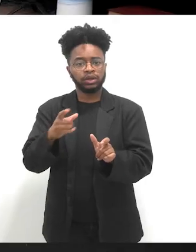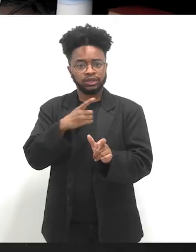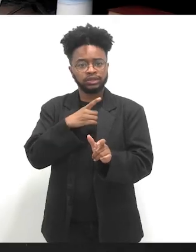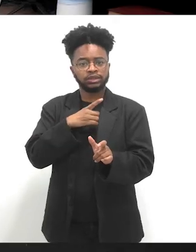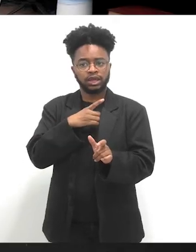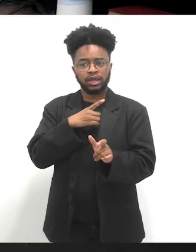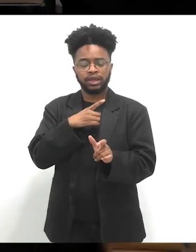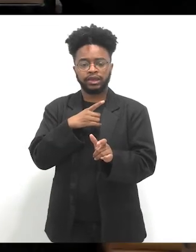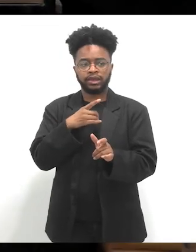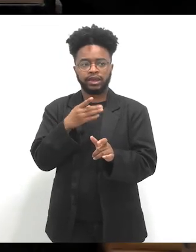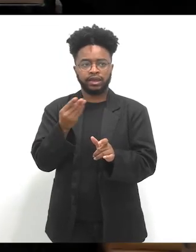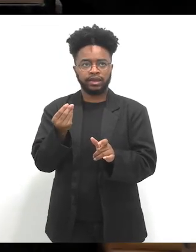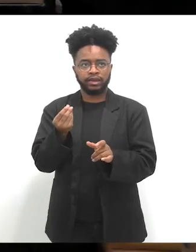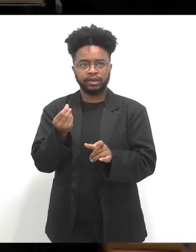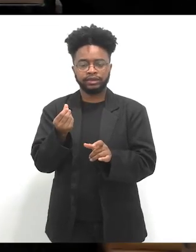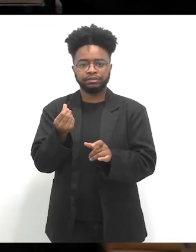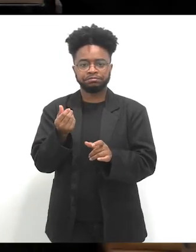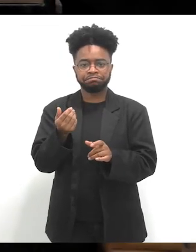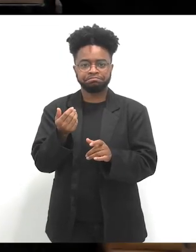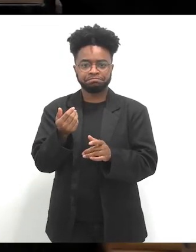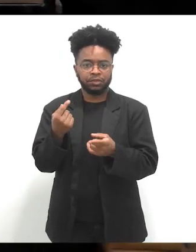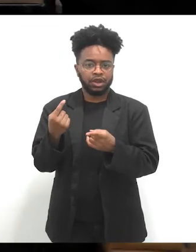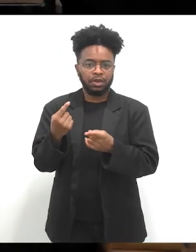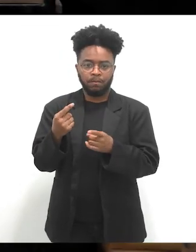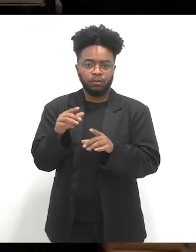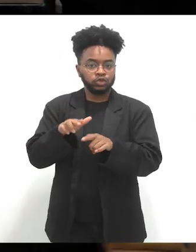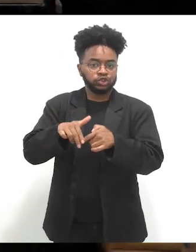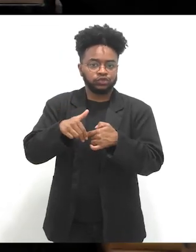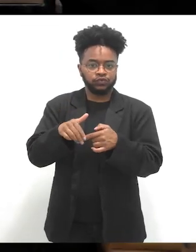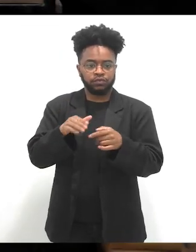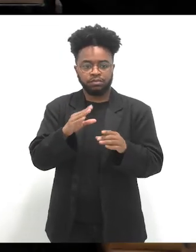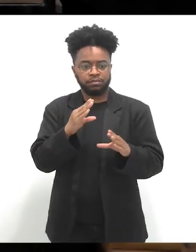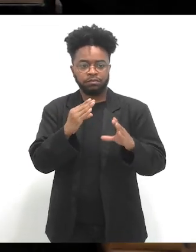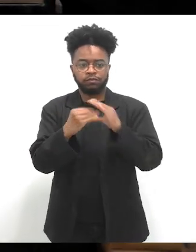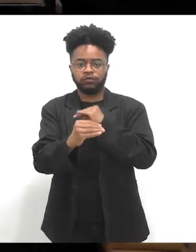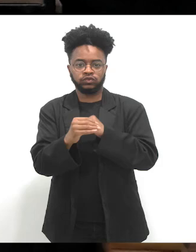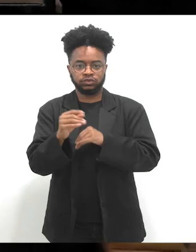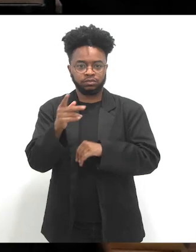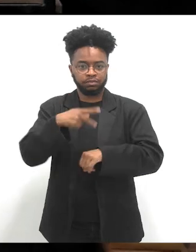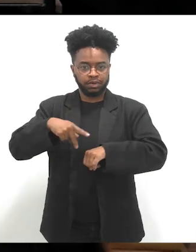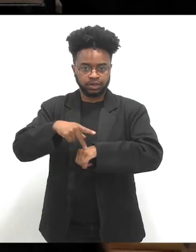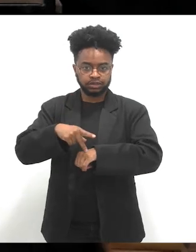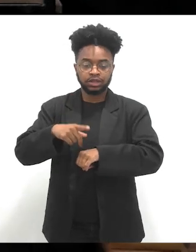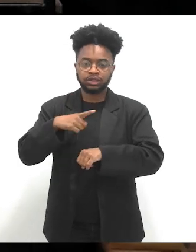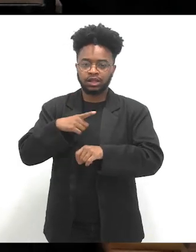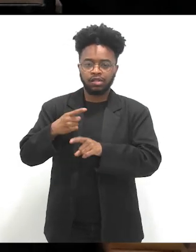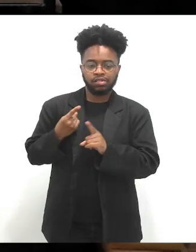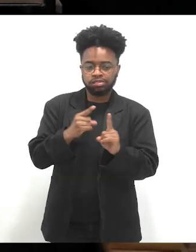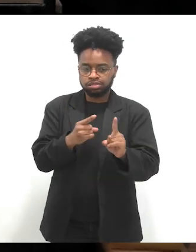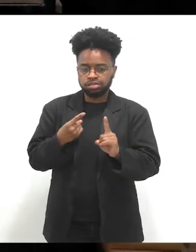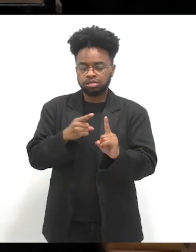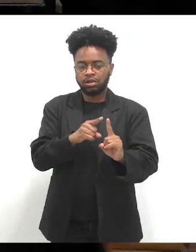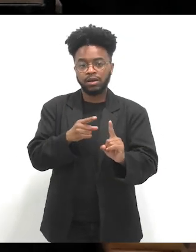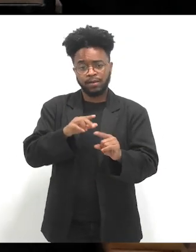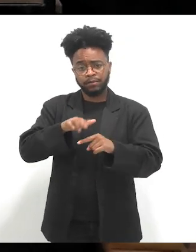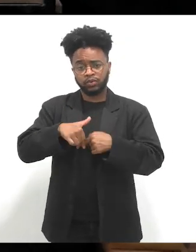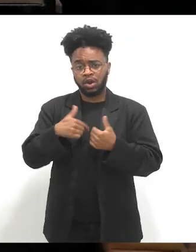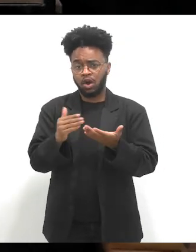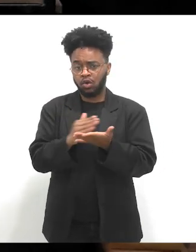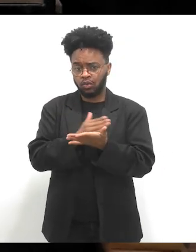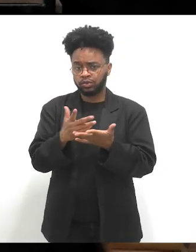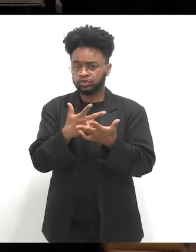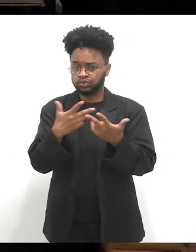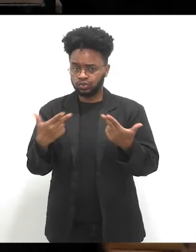que têm motivações para terem saído do seu país de origem, então elas sofrem um dado temor de perseguição por